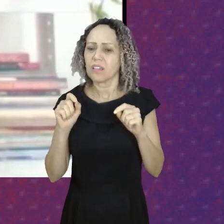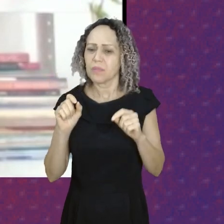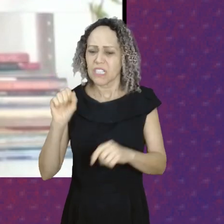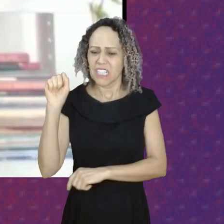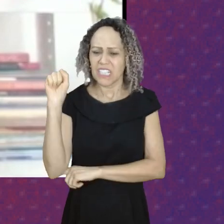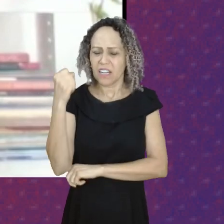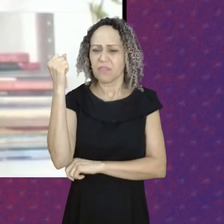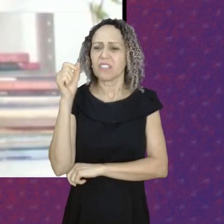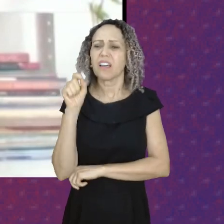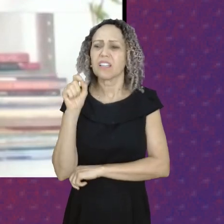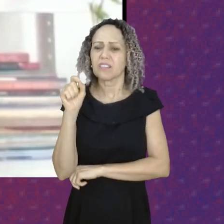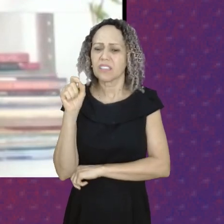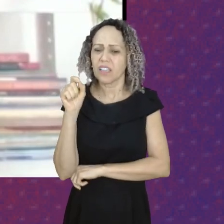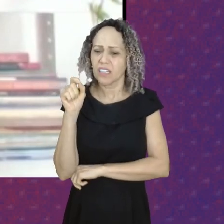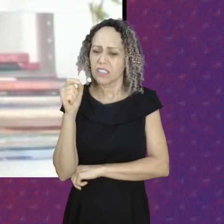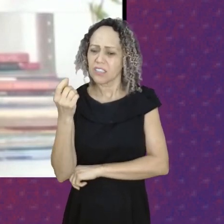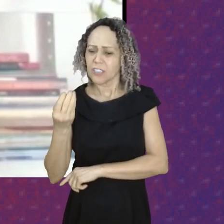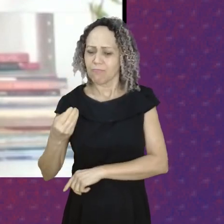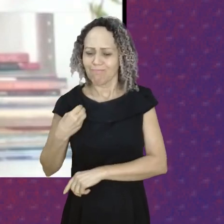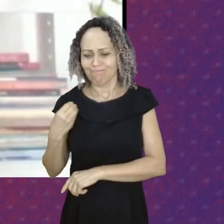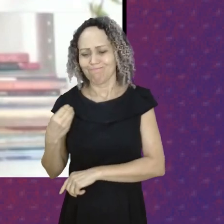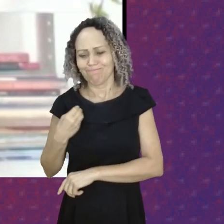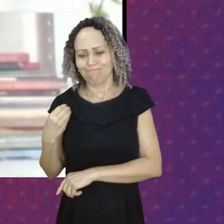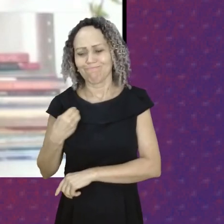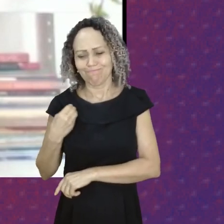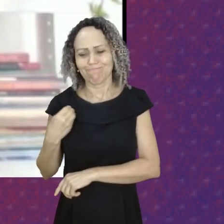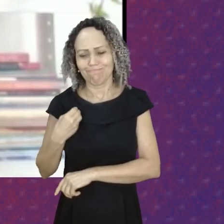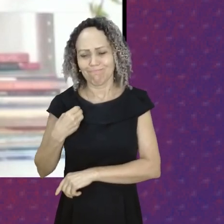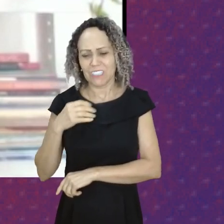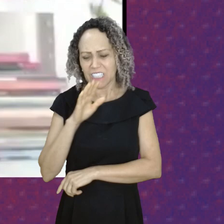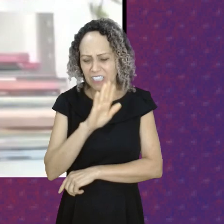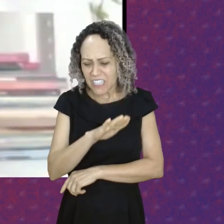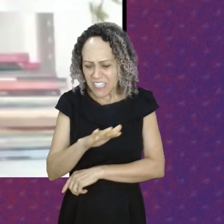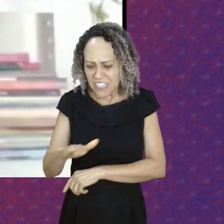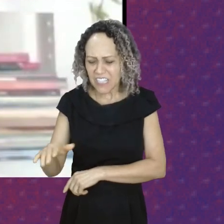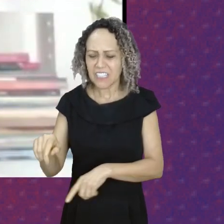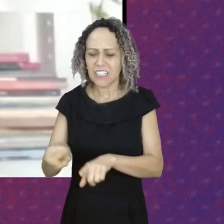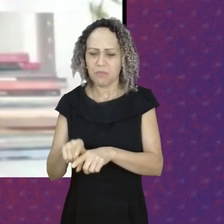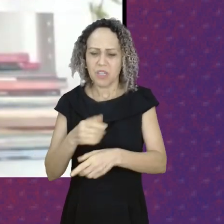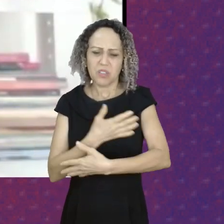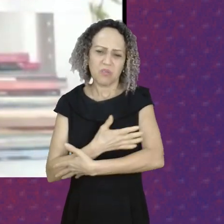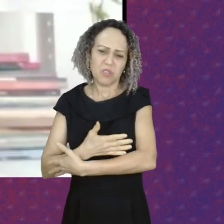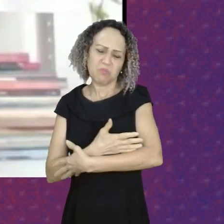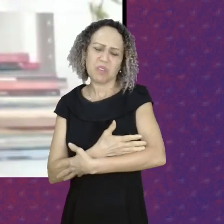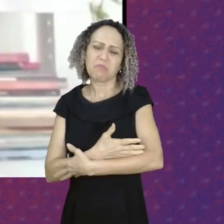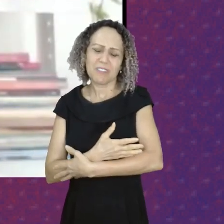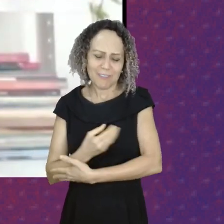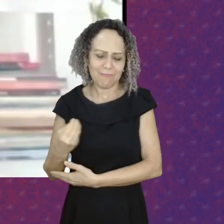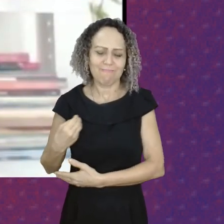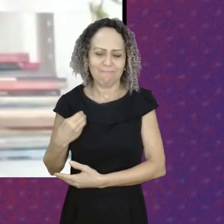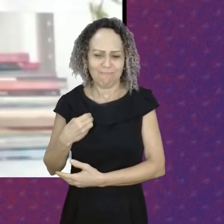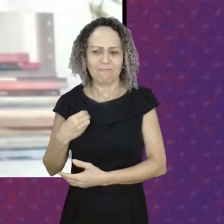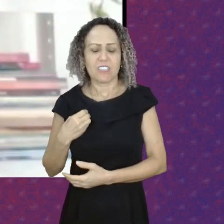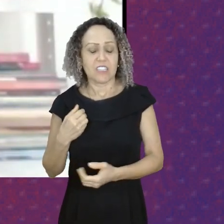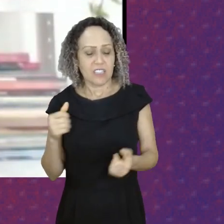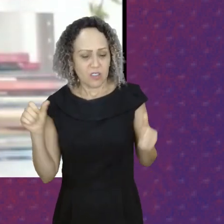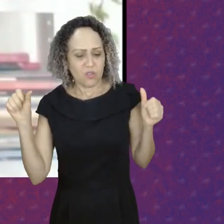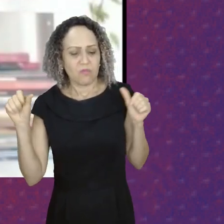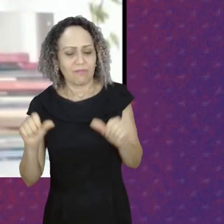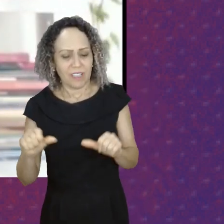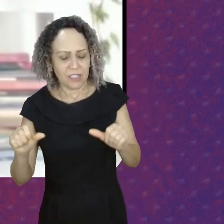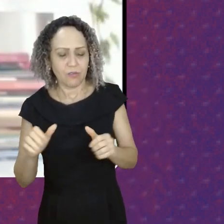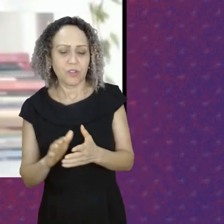gravidade das condições de vida das crianças pequenas e dos bebês confinados, então, em domicílios com